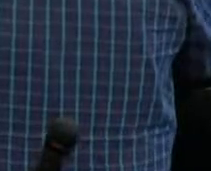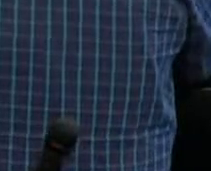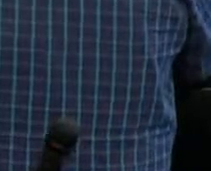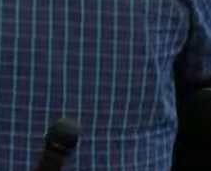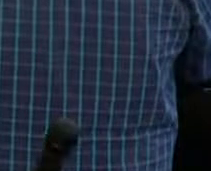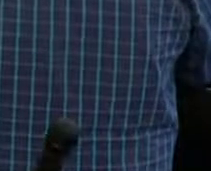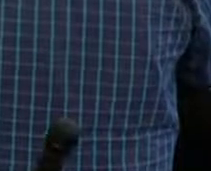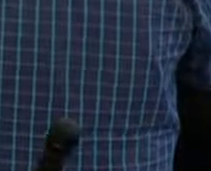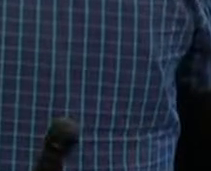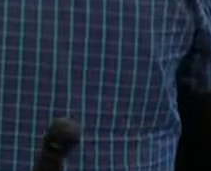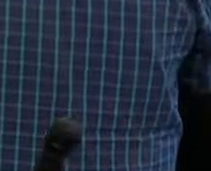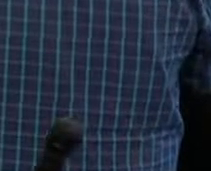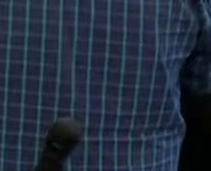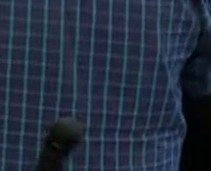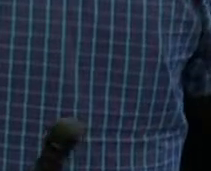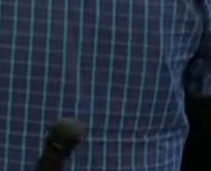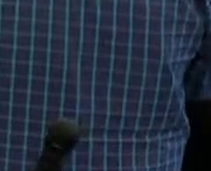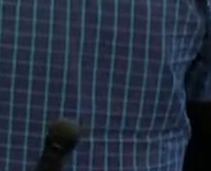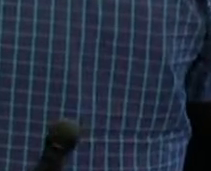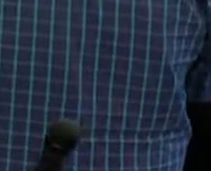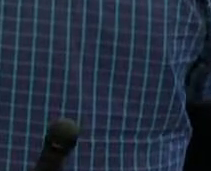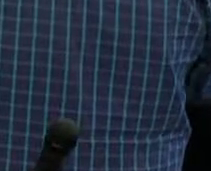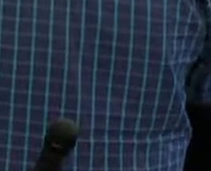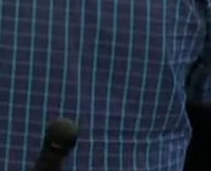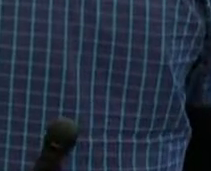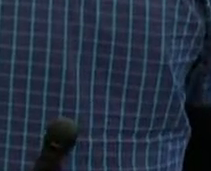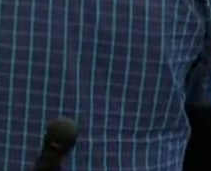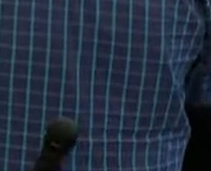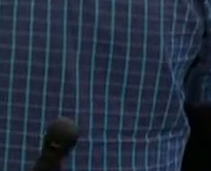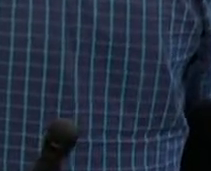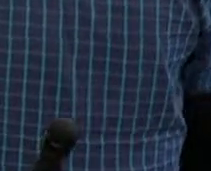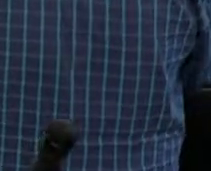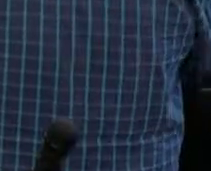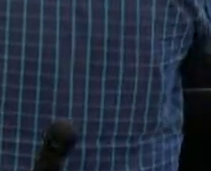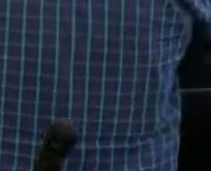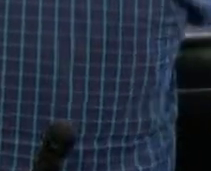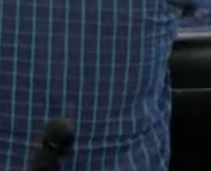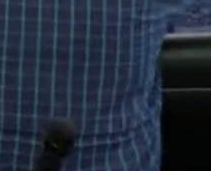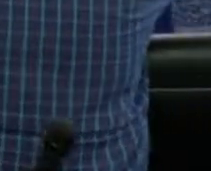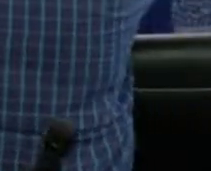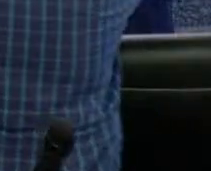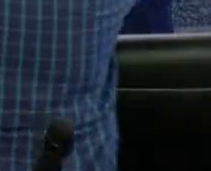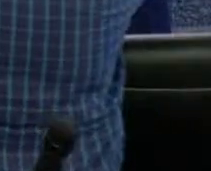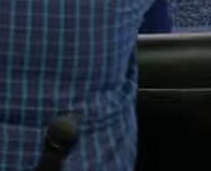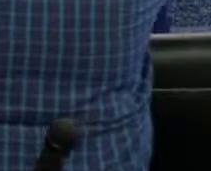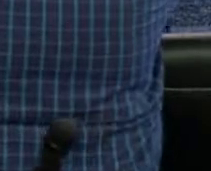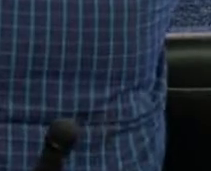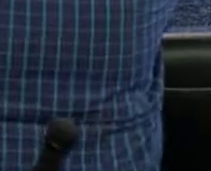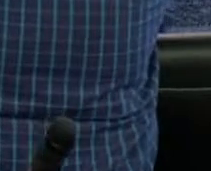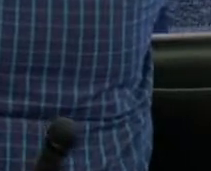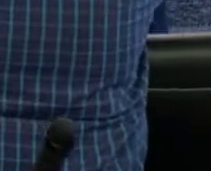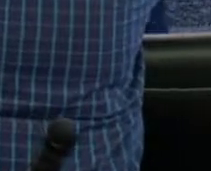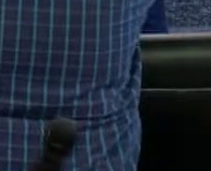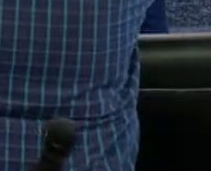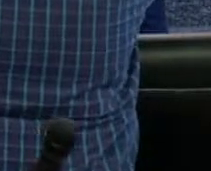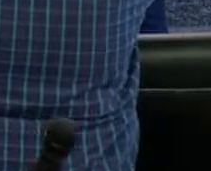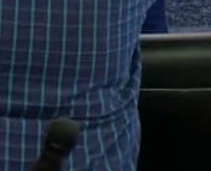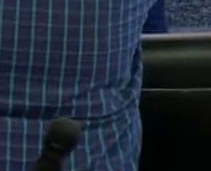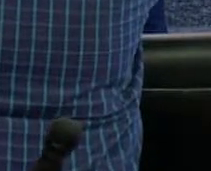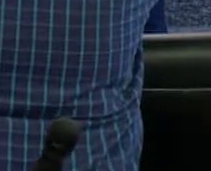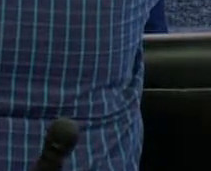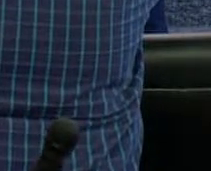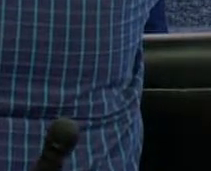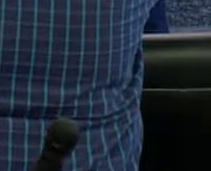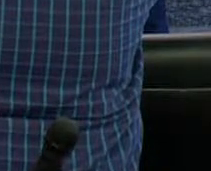Eu queria só agradecer a sua iniciativa e dizer que essa equipe realmente é muito maravilhosa. Eu estou muito feliz